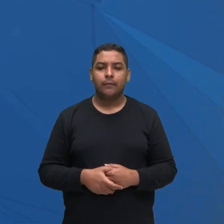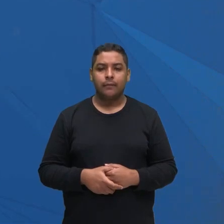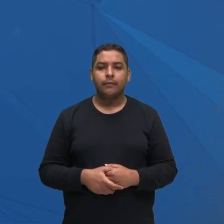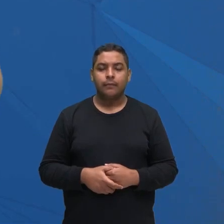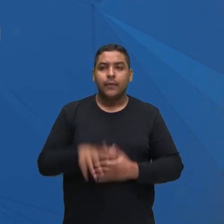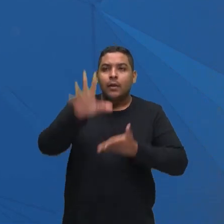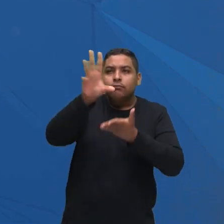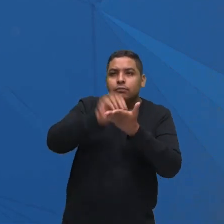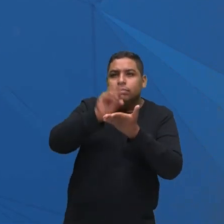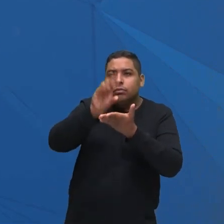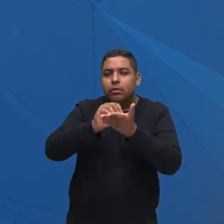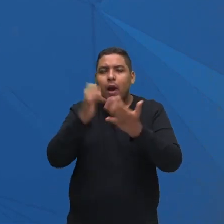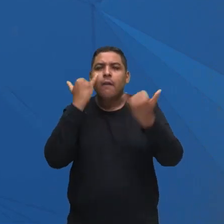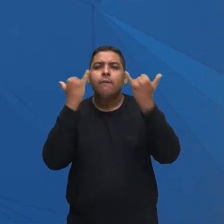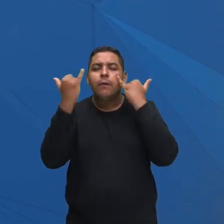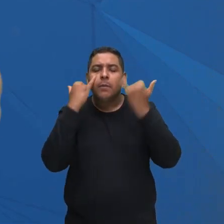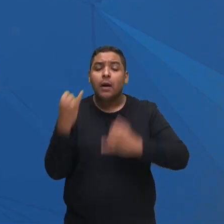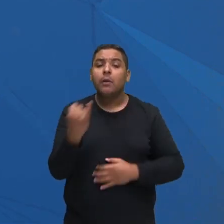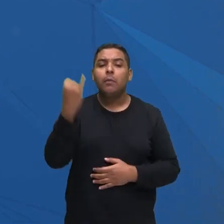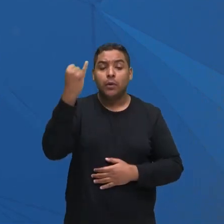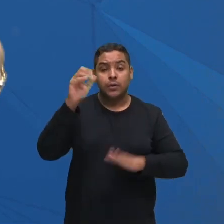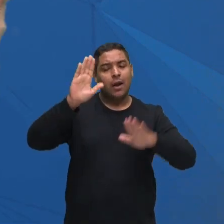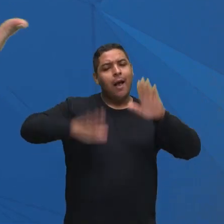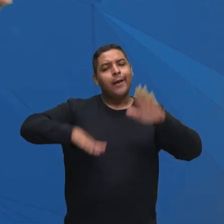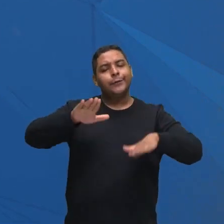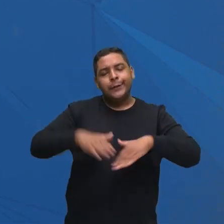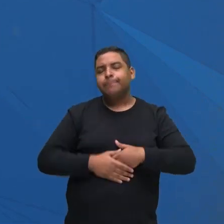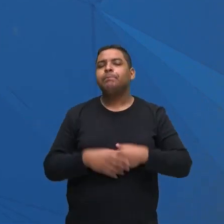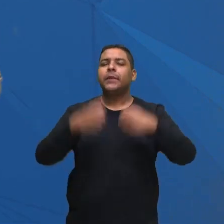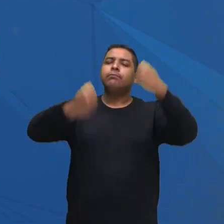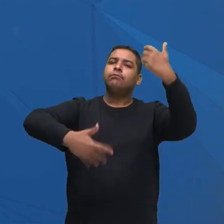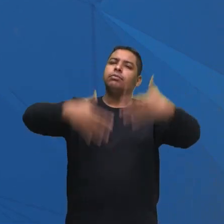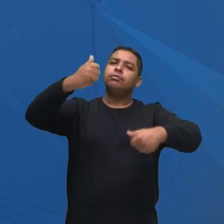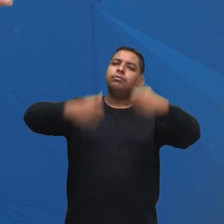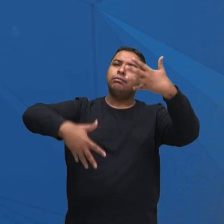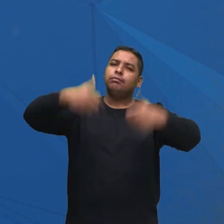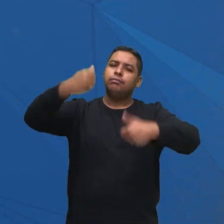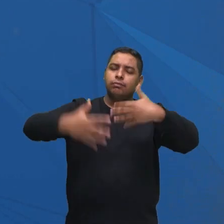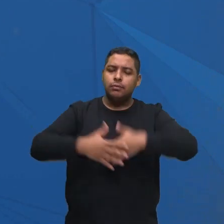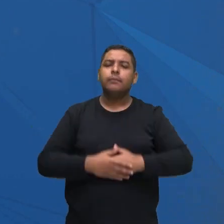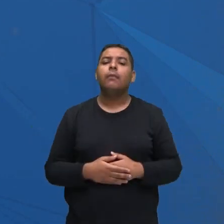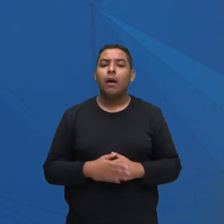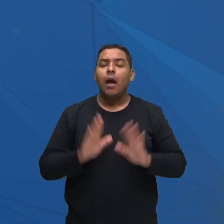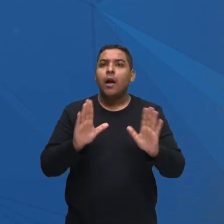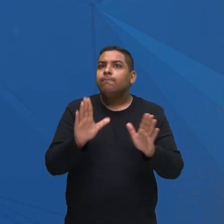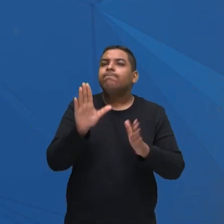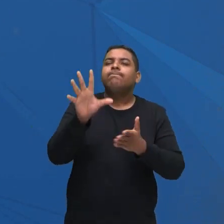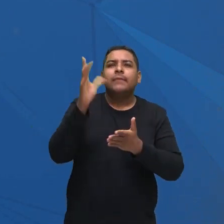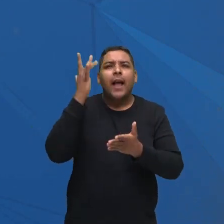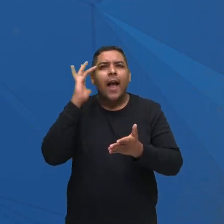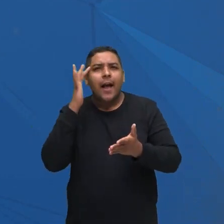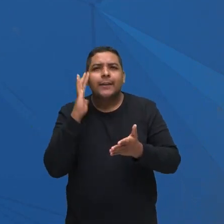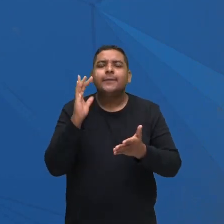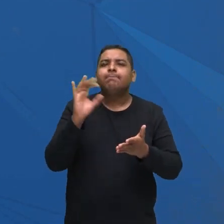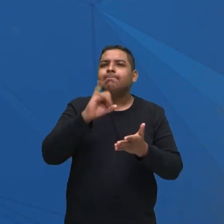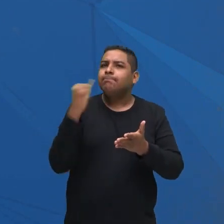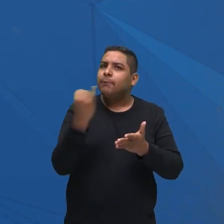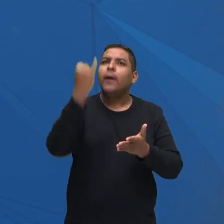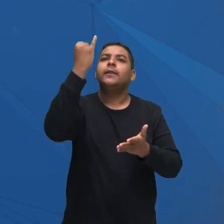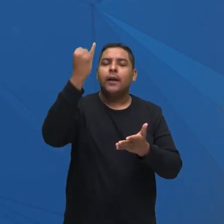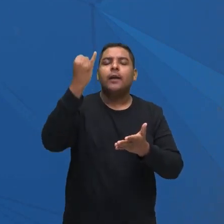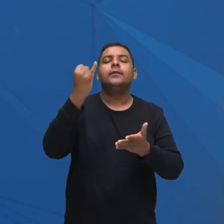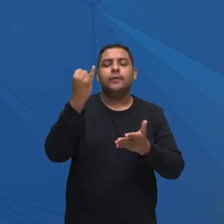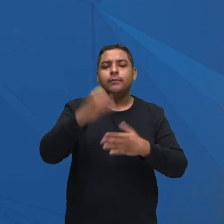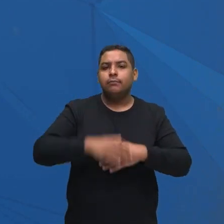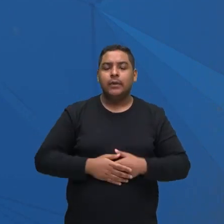informações importantes. Então, às vezes a gente está explicando aqui, falando de um ponto, alguma coisa que é legal, que você acha que é bastante importante,